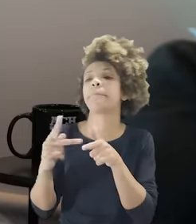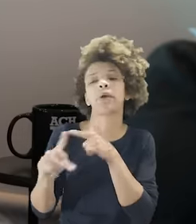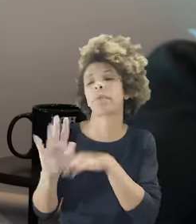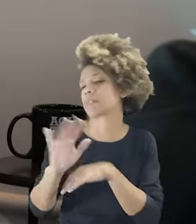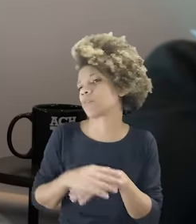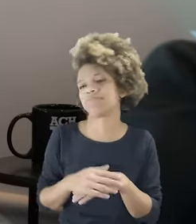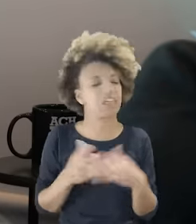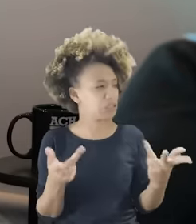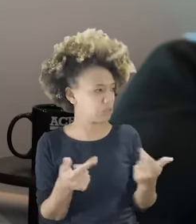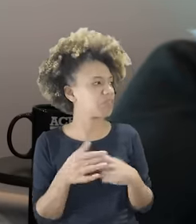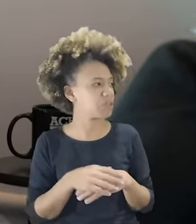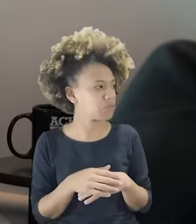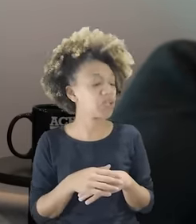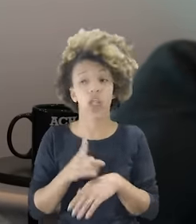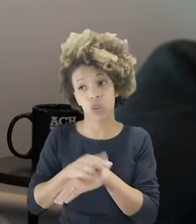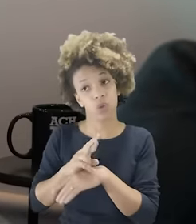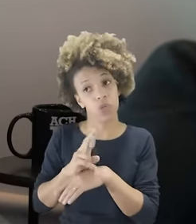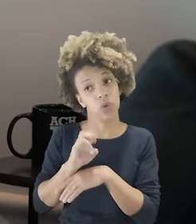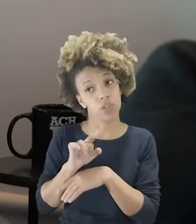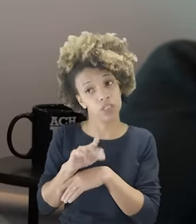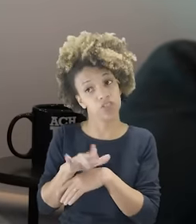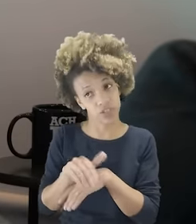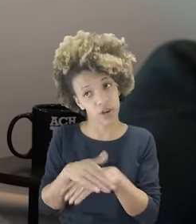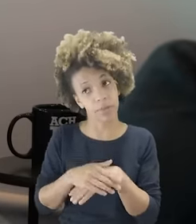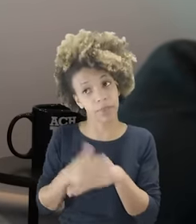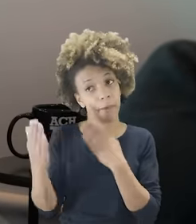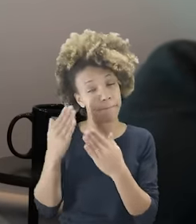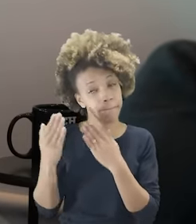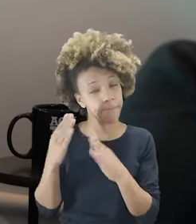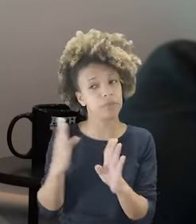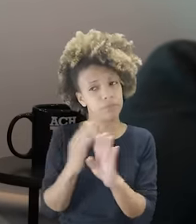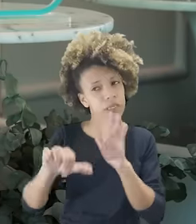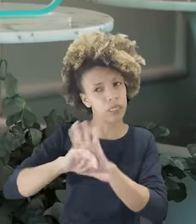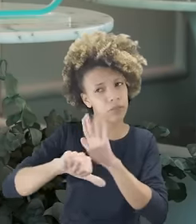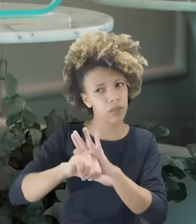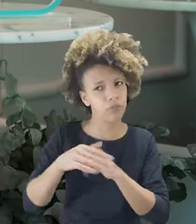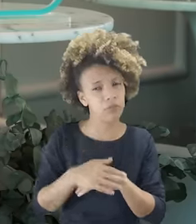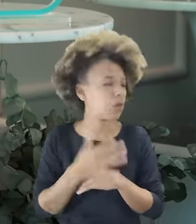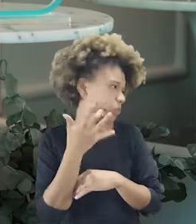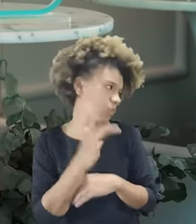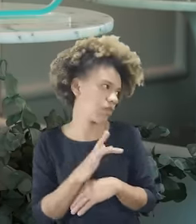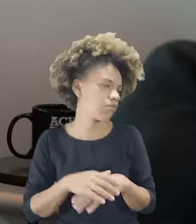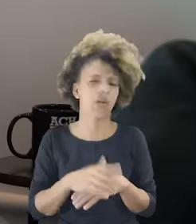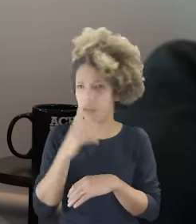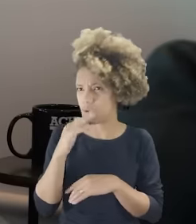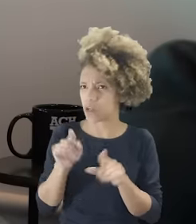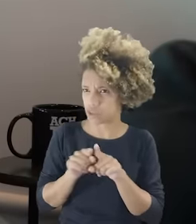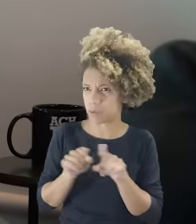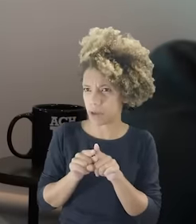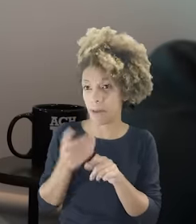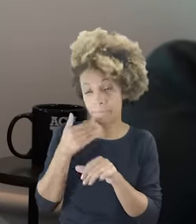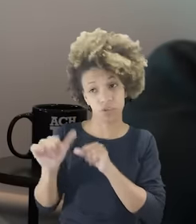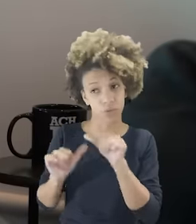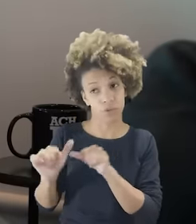que coisa maravilhosa perita criminal não não sei eu Inclusive acho que